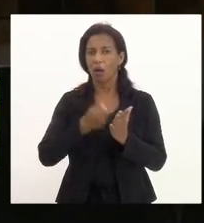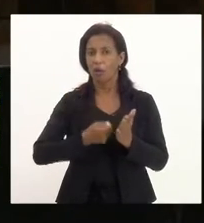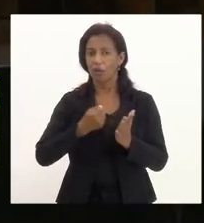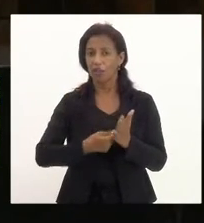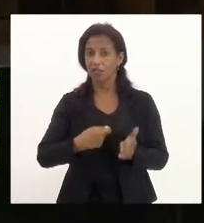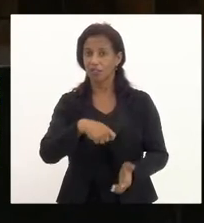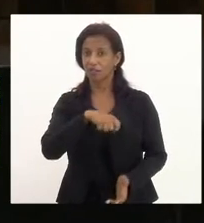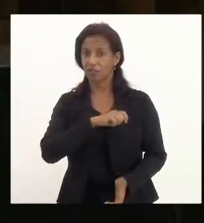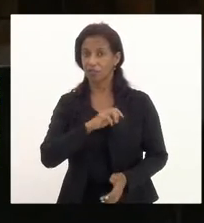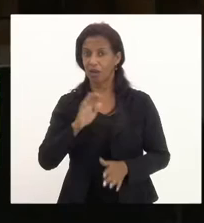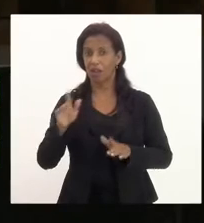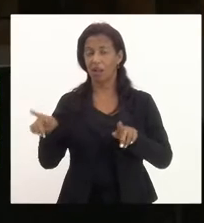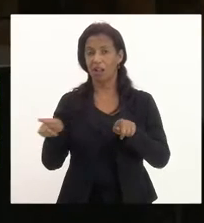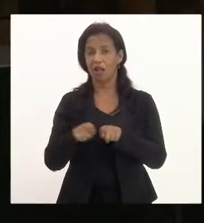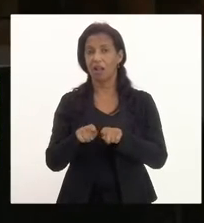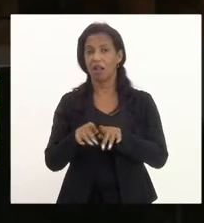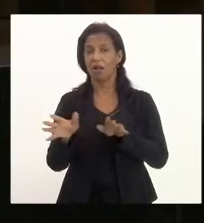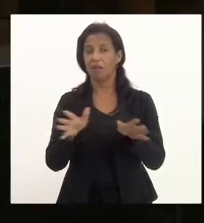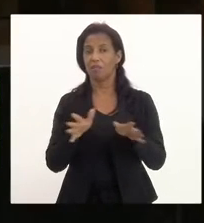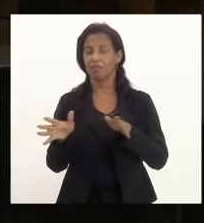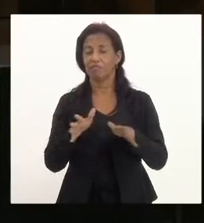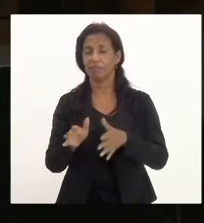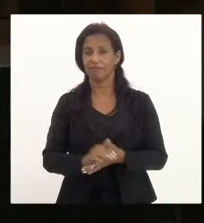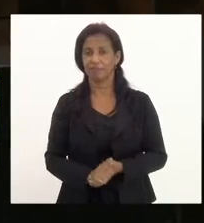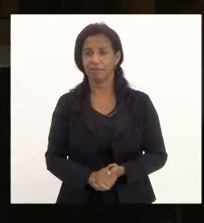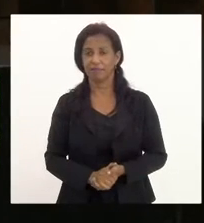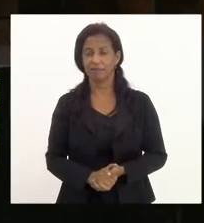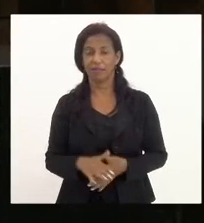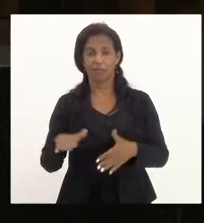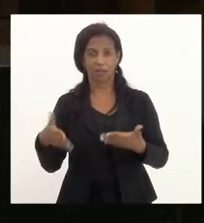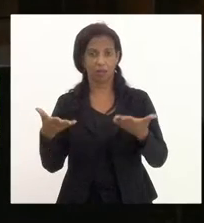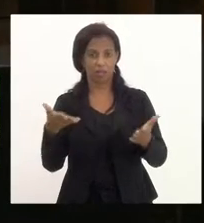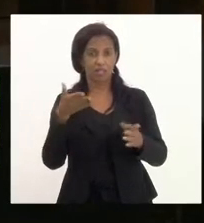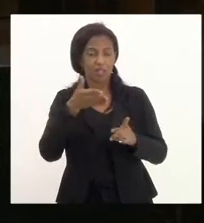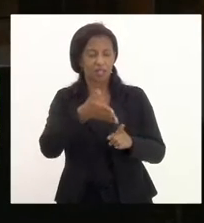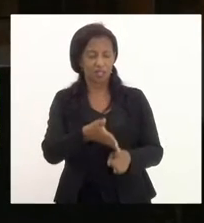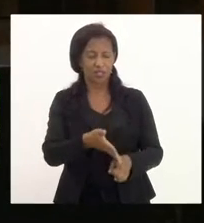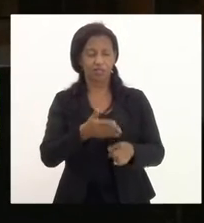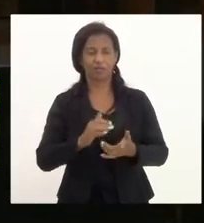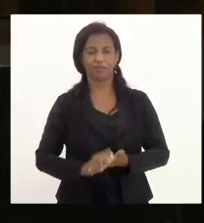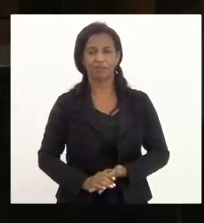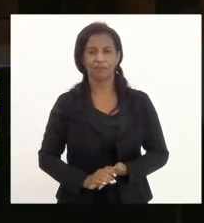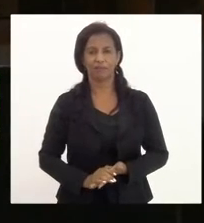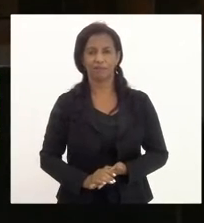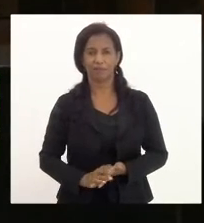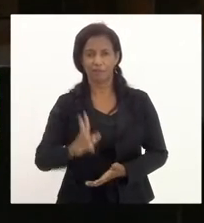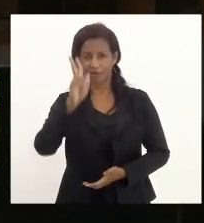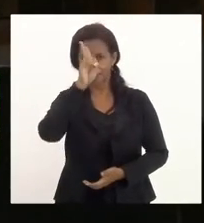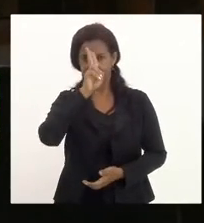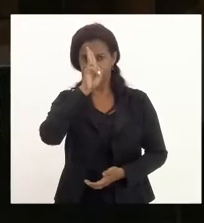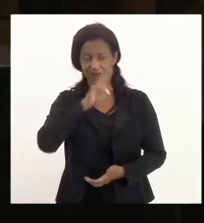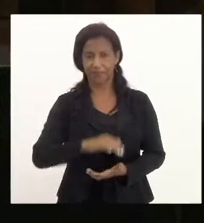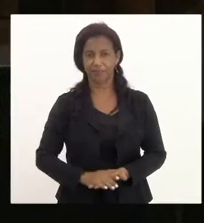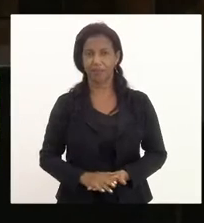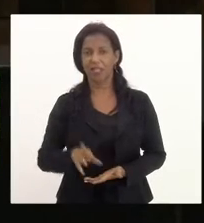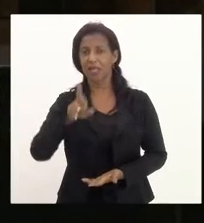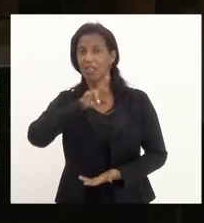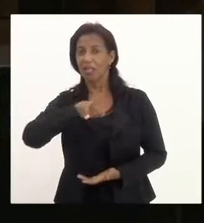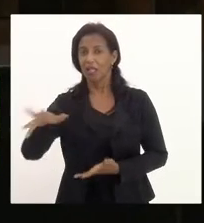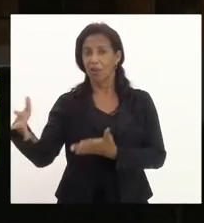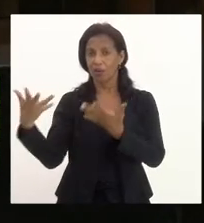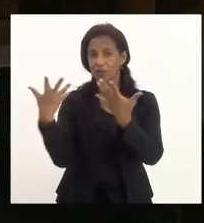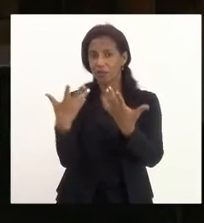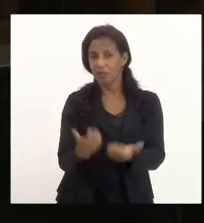fiscal apesar dos temas tão nesse sentido ressaltar que não